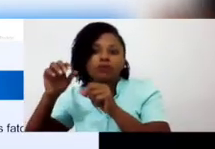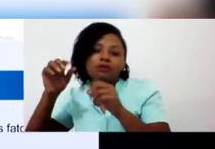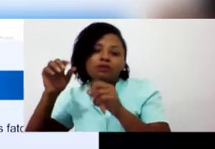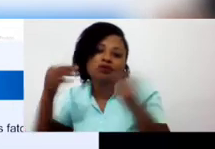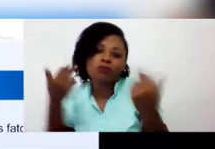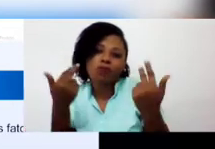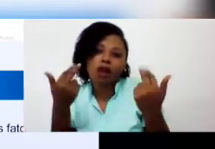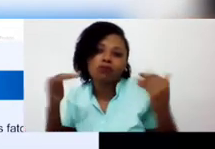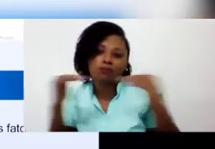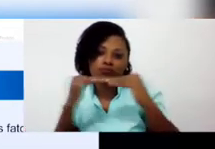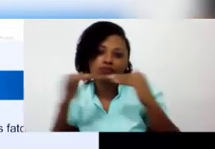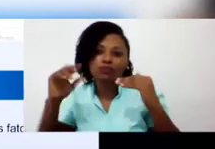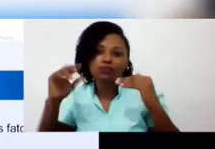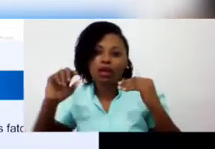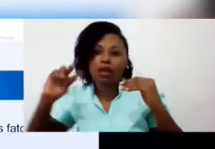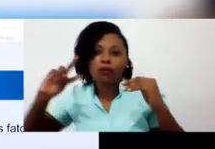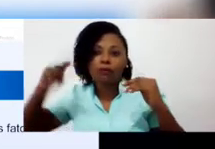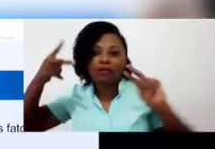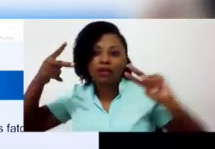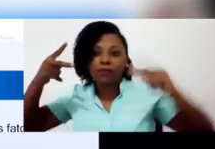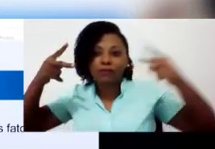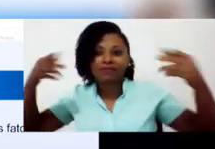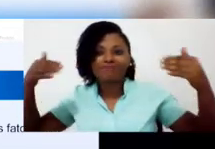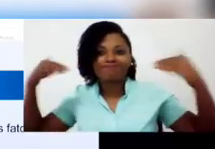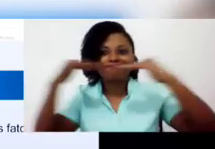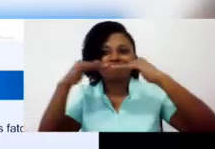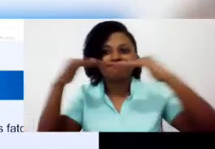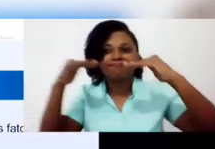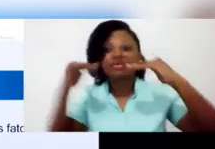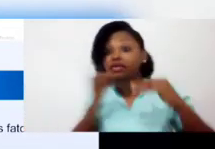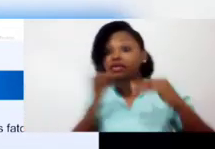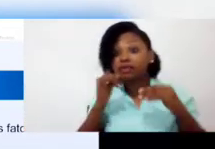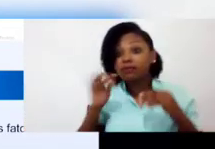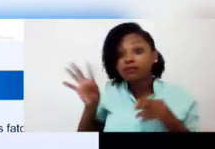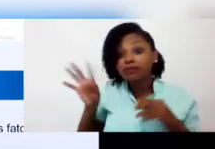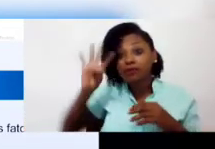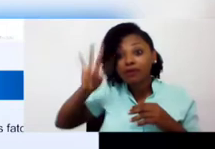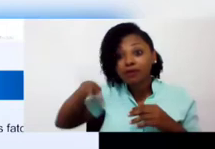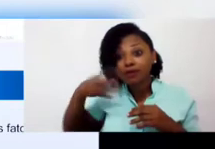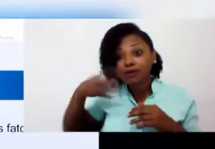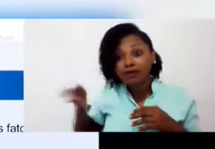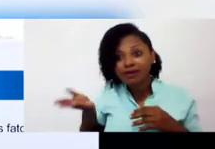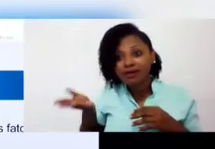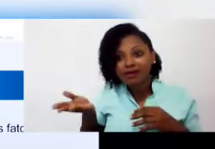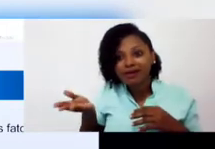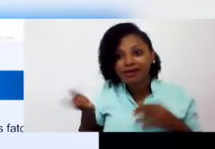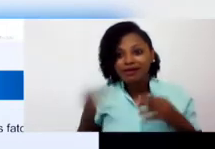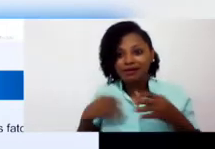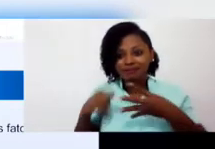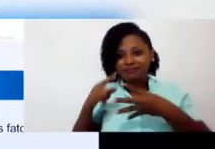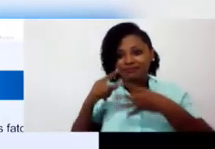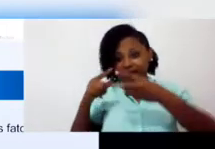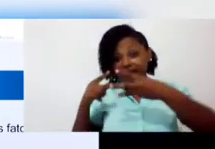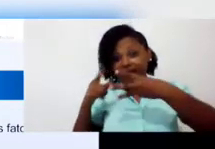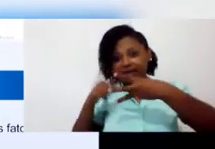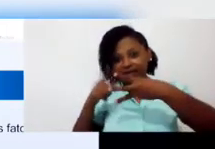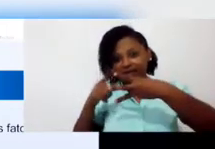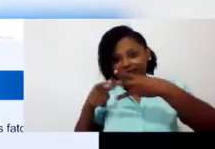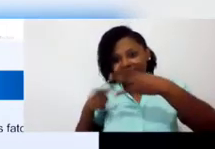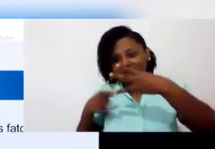ver aqui no exemplo. Eu tenho uma temperatura 0 graus Celsius, depois 50 e 100. O que acontece com a